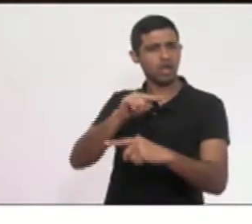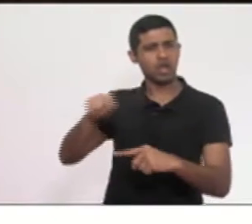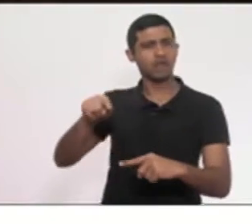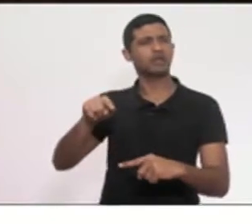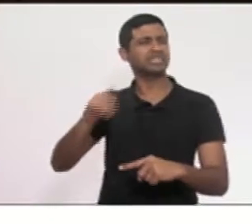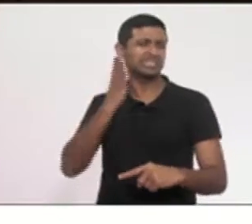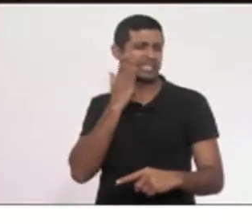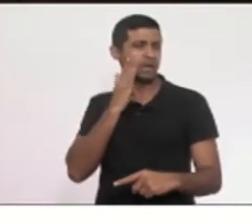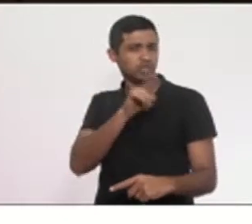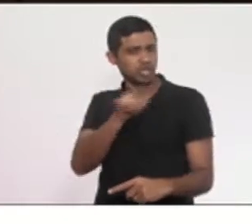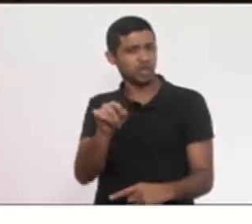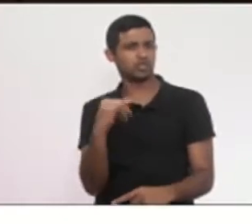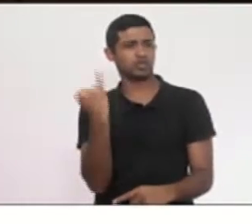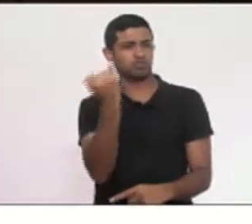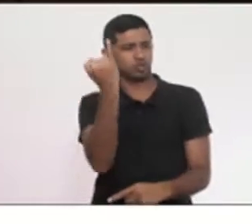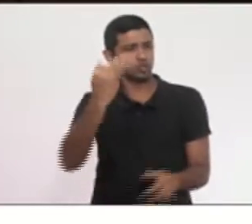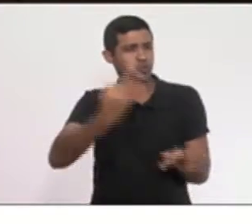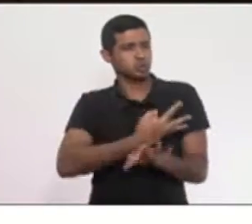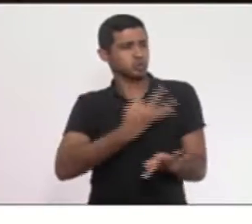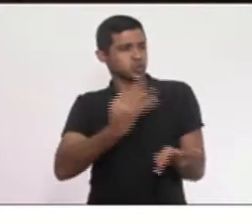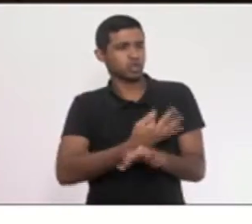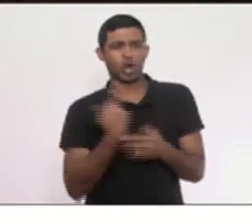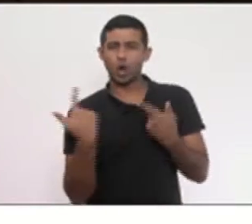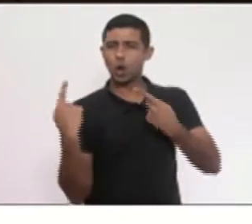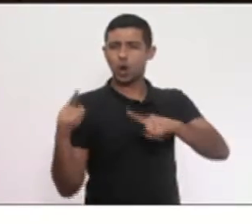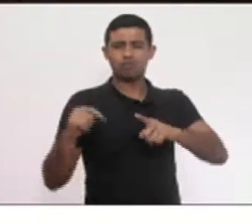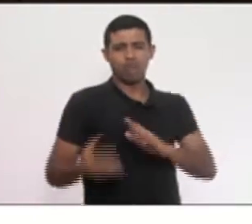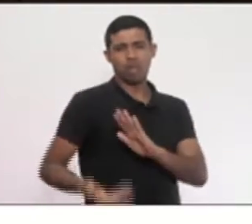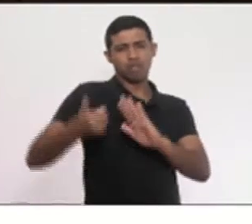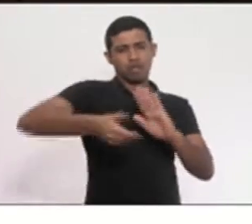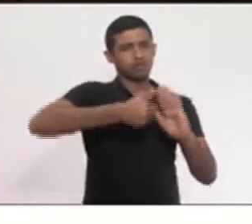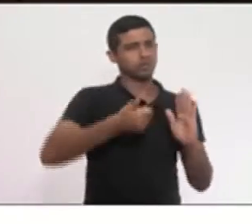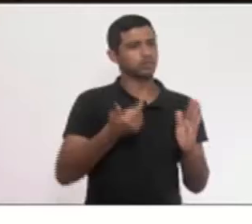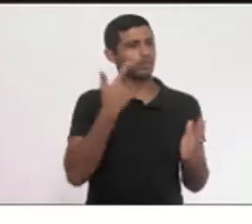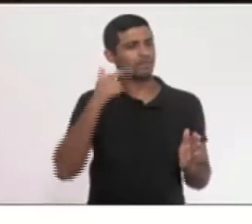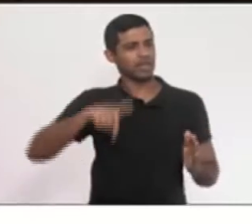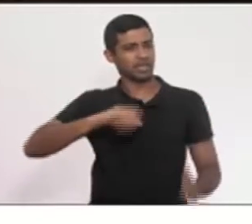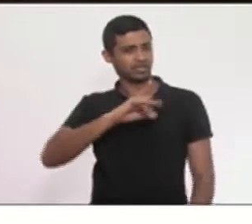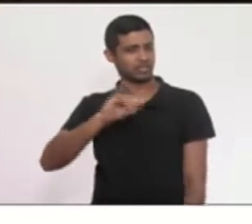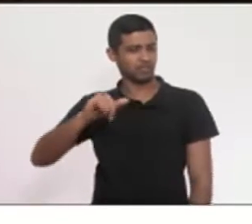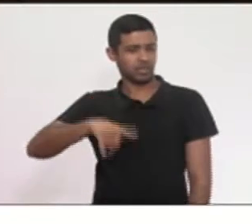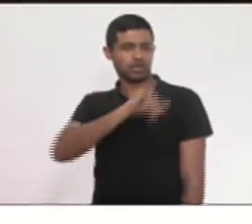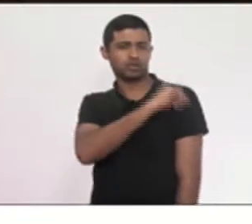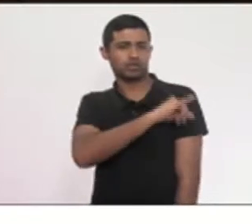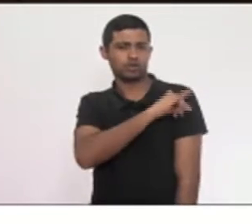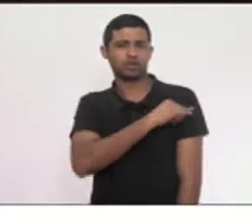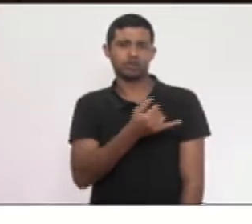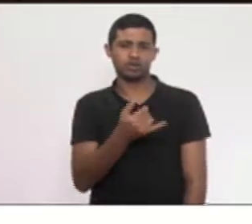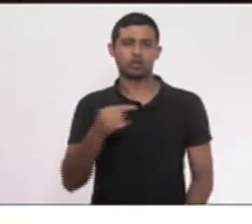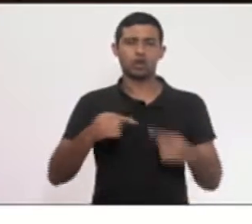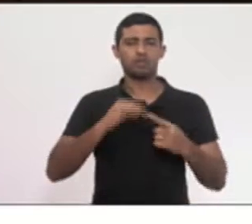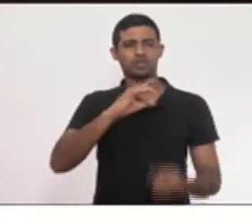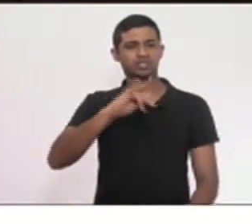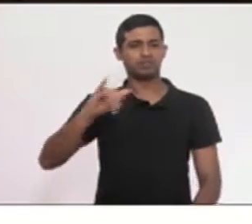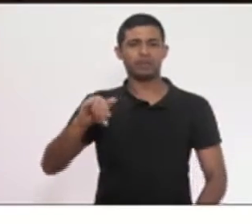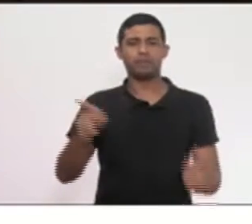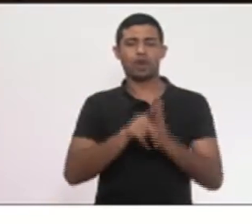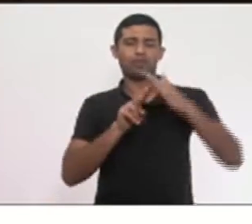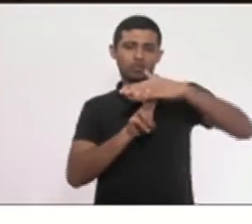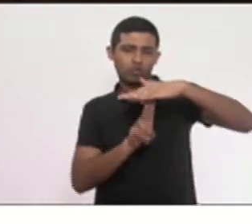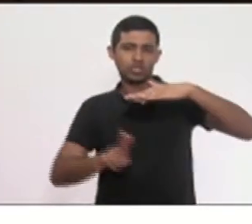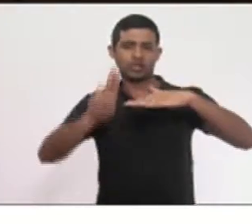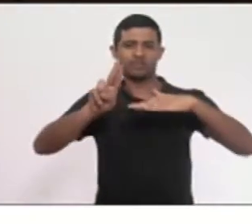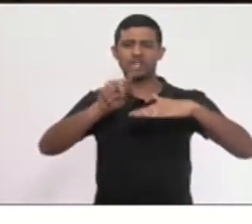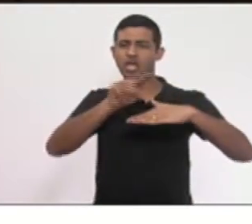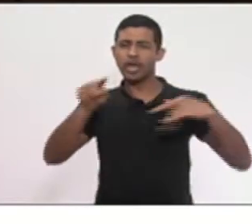são importantes para resistir ao desmatamento. Então, essa CPI aqui no Rio de Janeiro, a CPI das universidades,